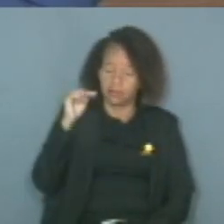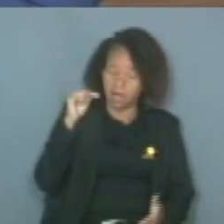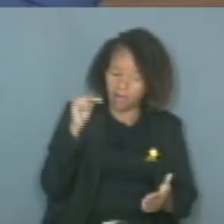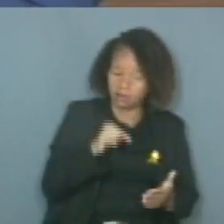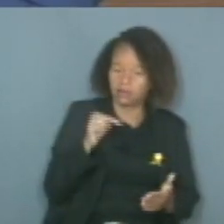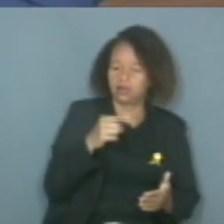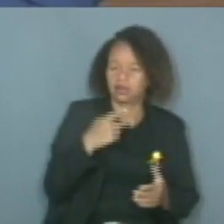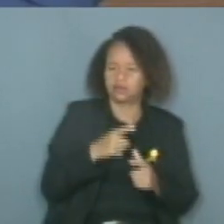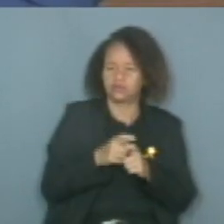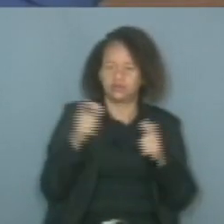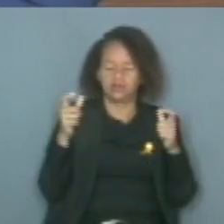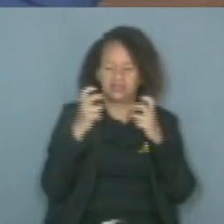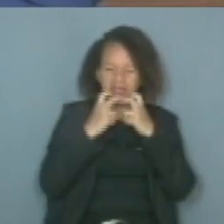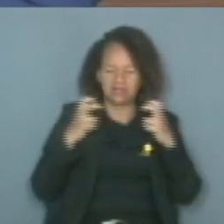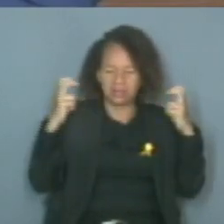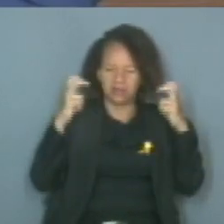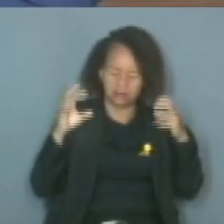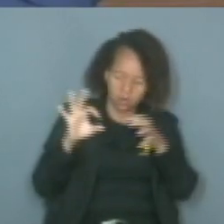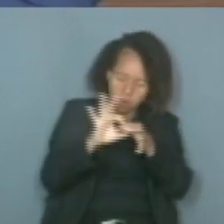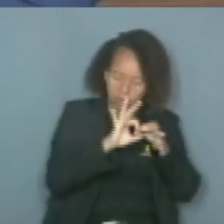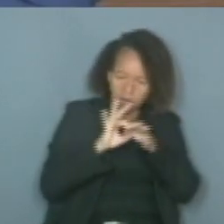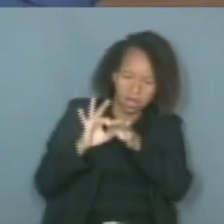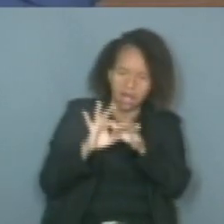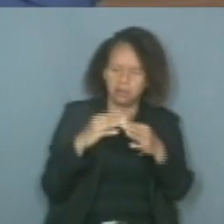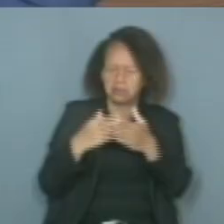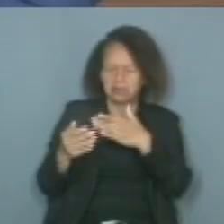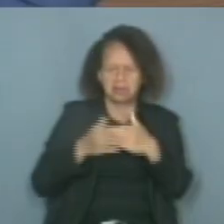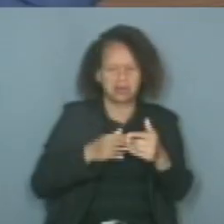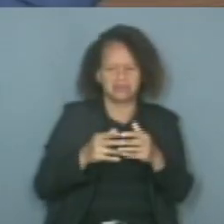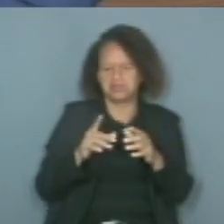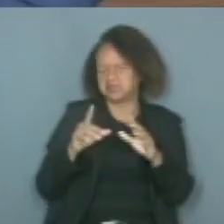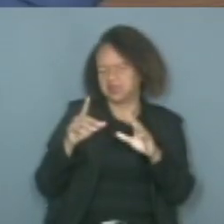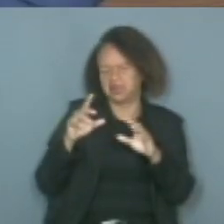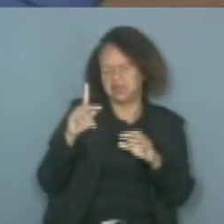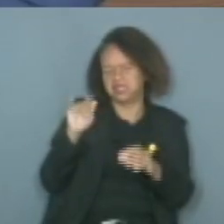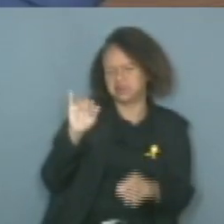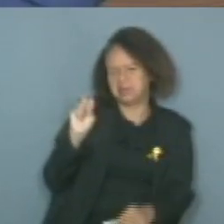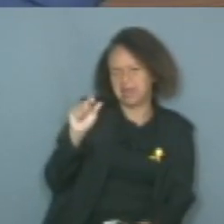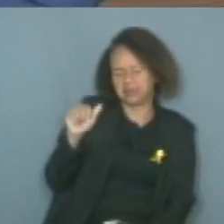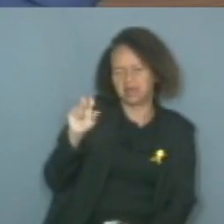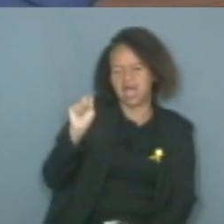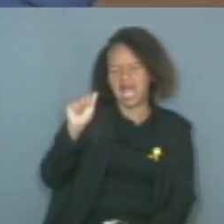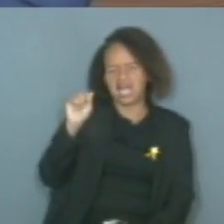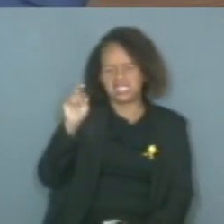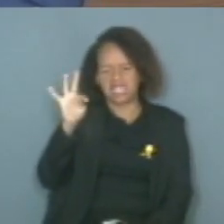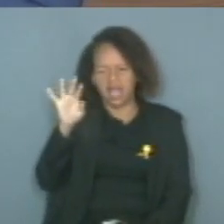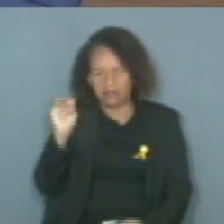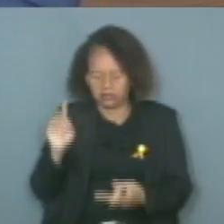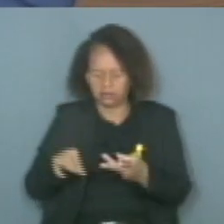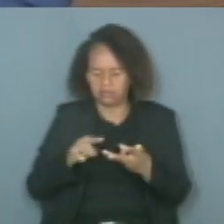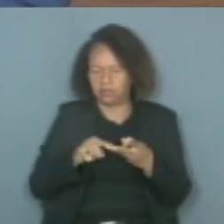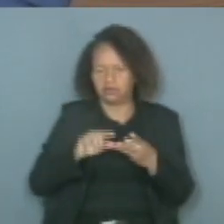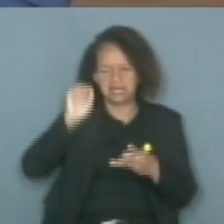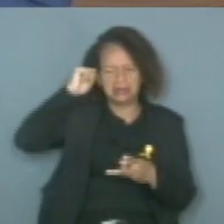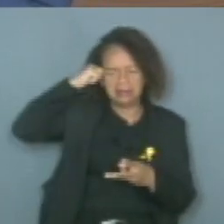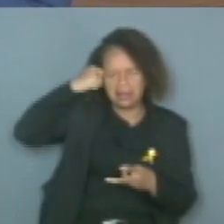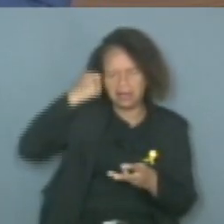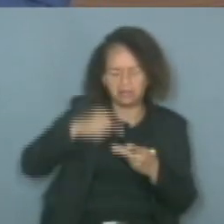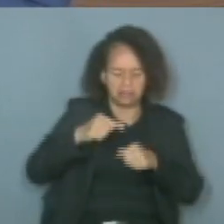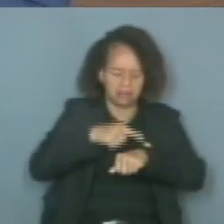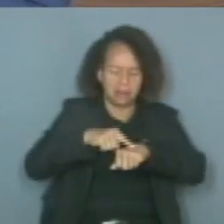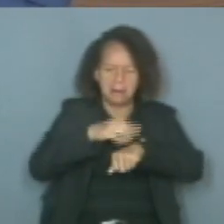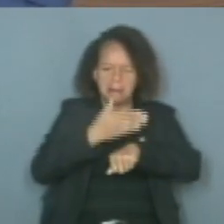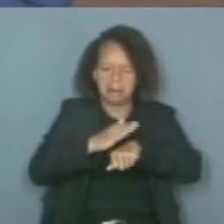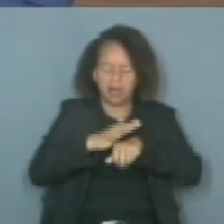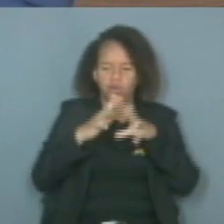que eu acho que está um grande grito de união. Não importa se você é hispânico, não importa se você é asiático, não importa se você é negro ou